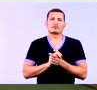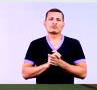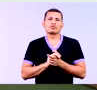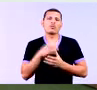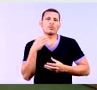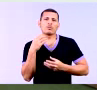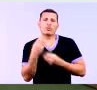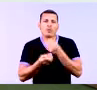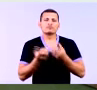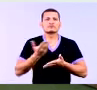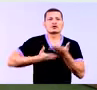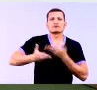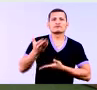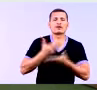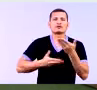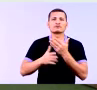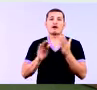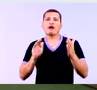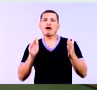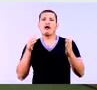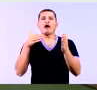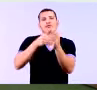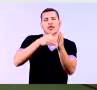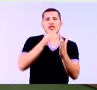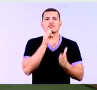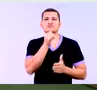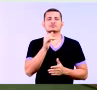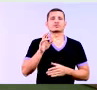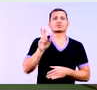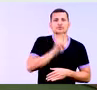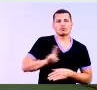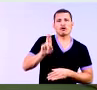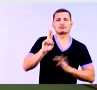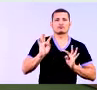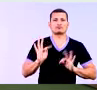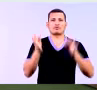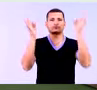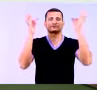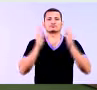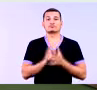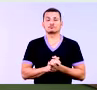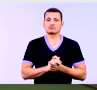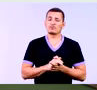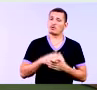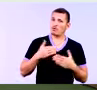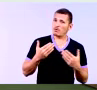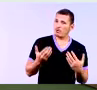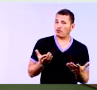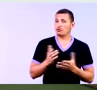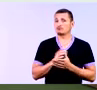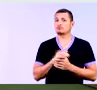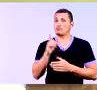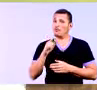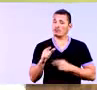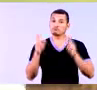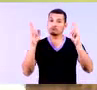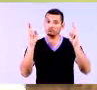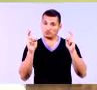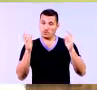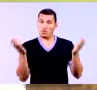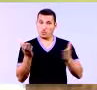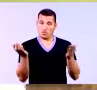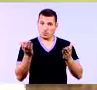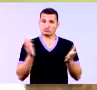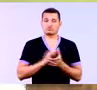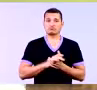ir a interatividade no quesito usuário-tecnologia, professor? Olha, professor, eu acho que é um assunto que hoje em dia as pessoas